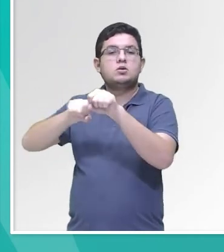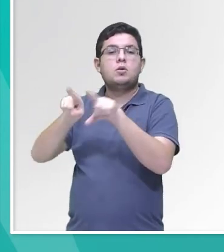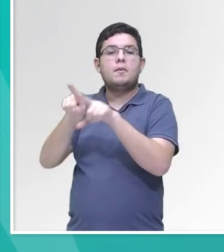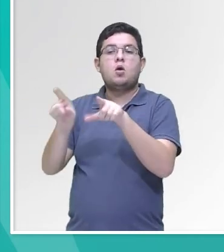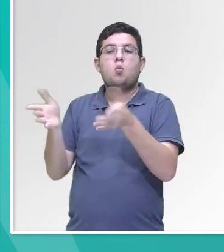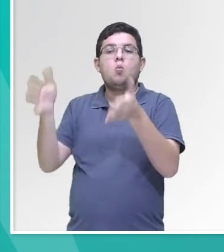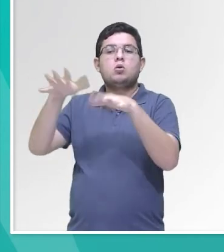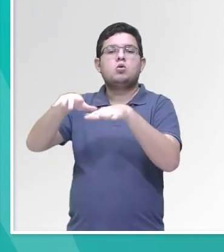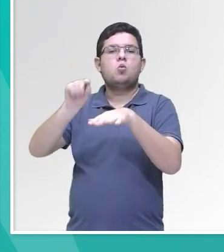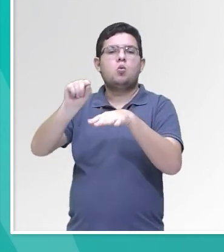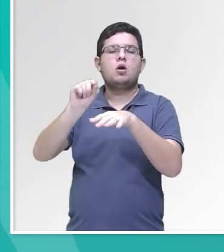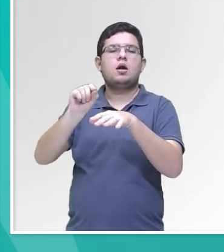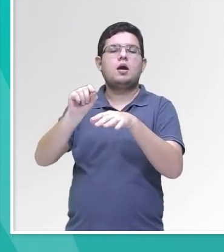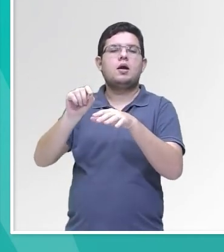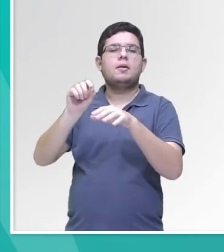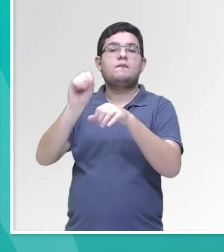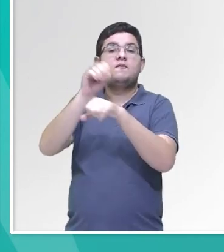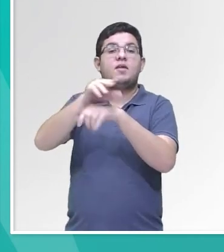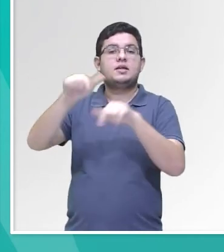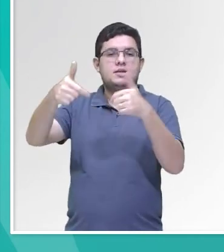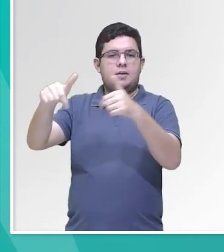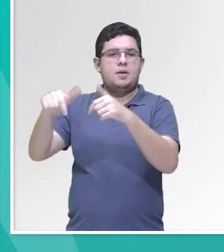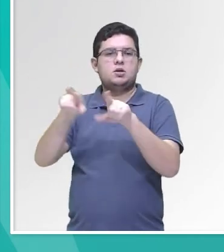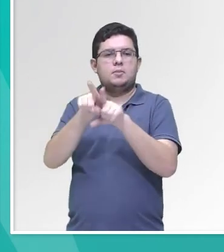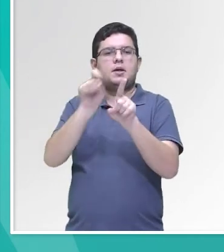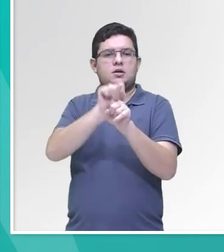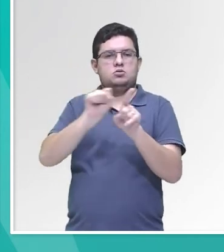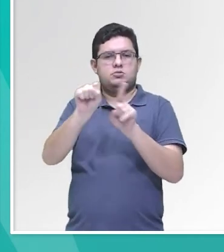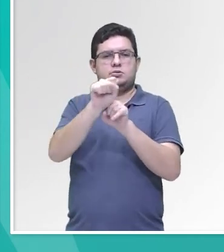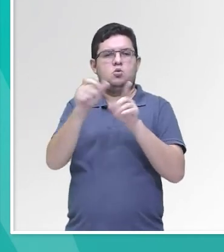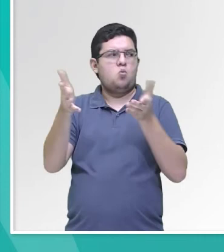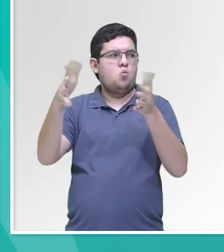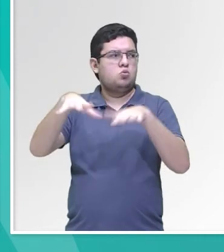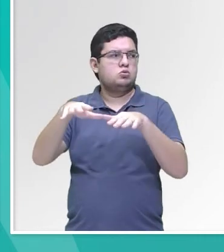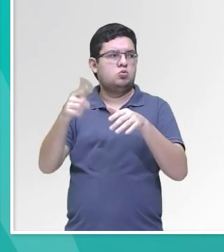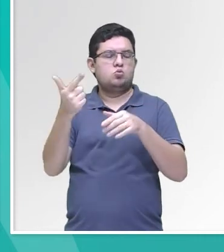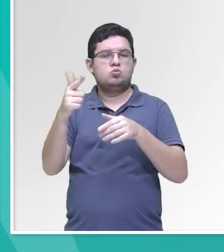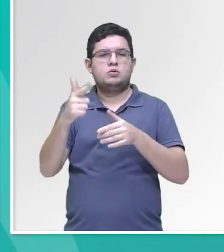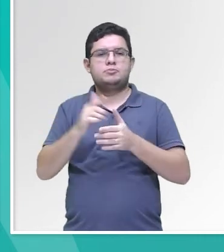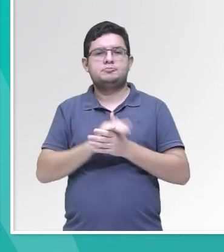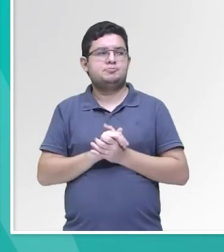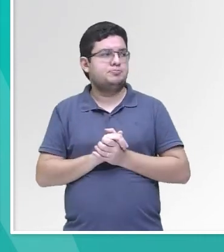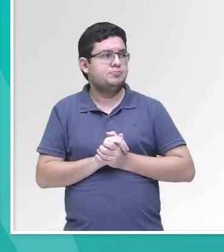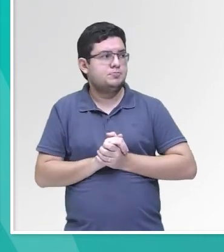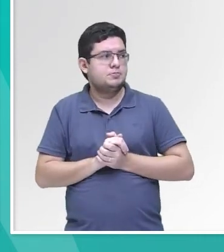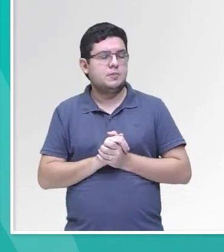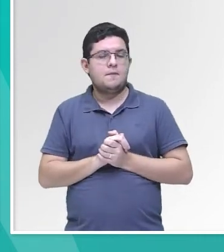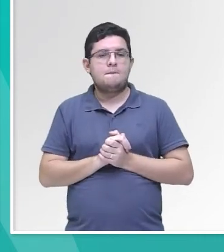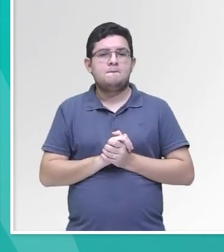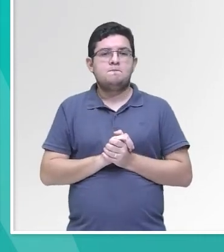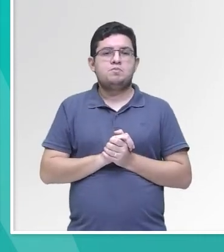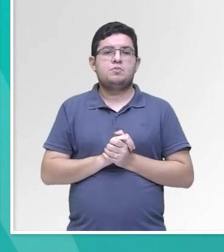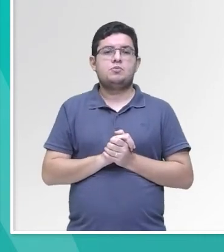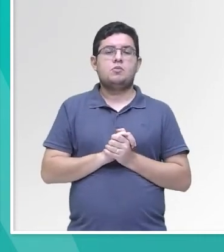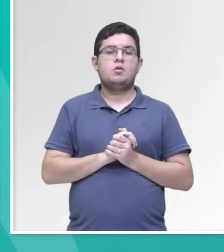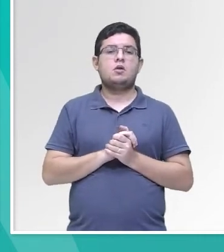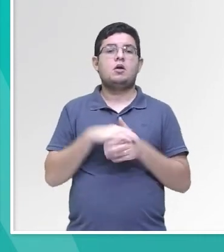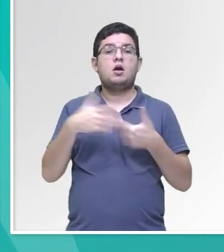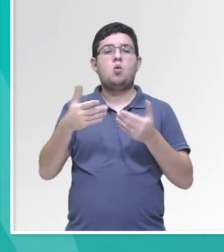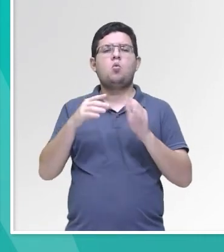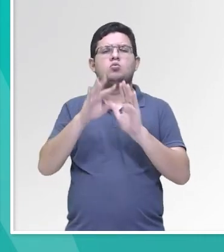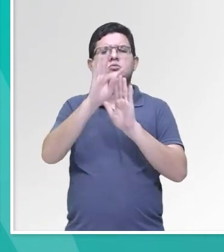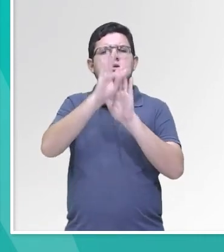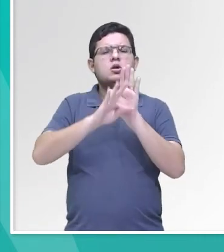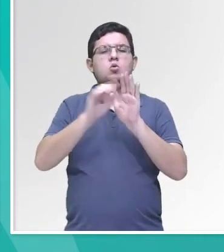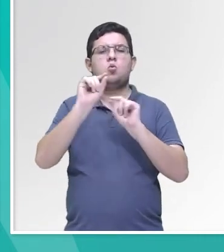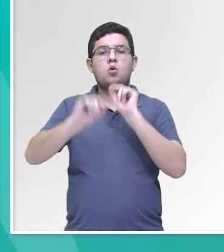nem na sociedade e assim por diante. Beleza? Beleza. Beleza, professora? Então, o meu texto acaba no desenvolvimento? O